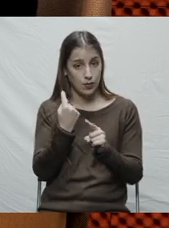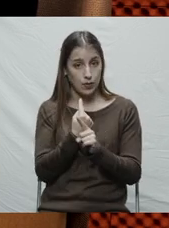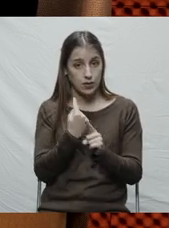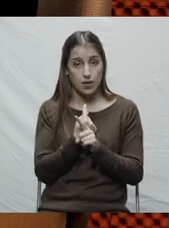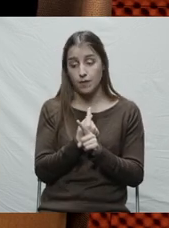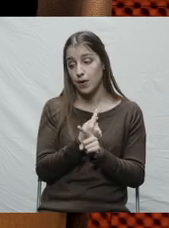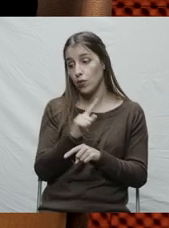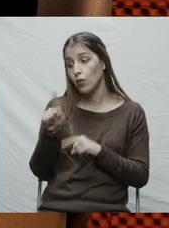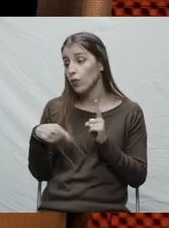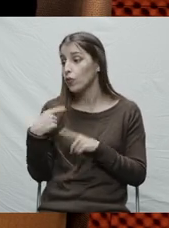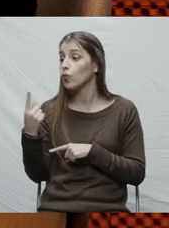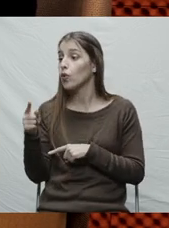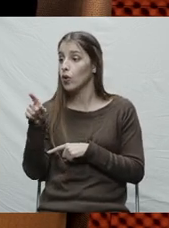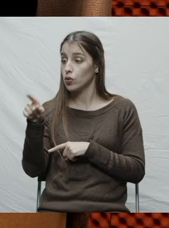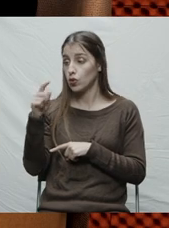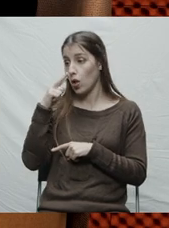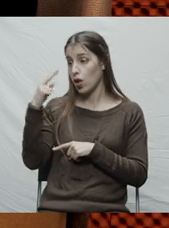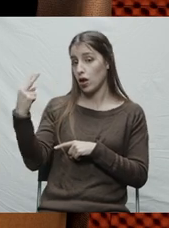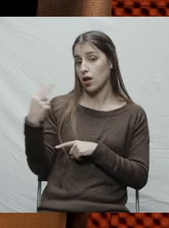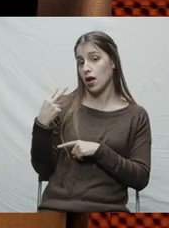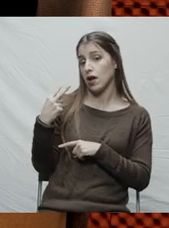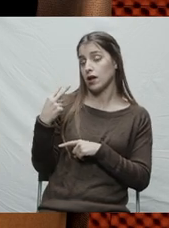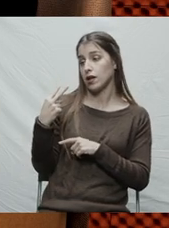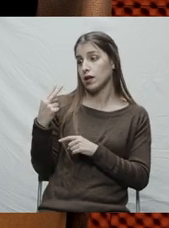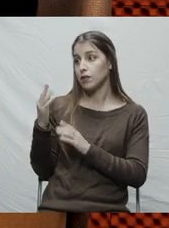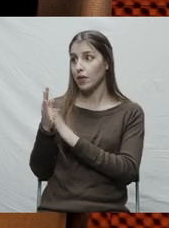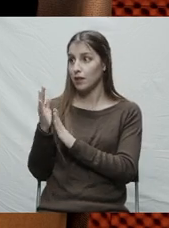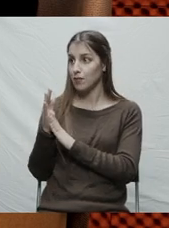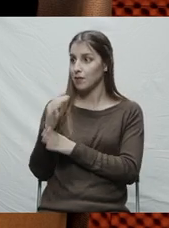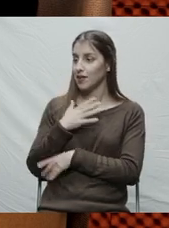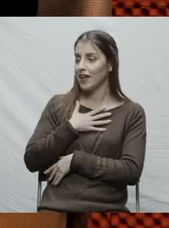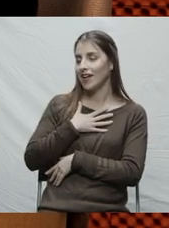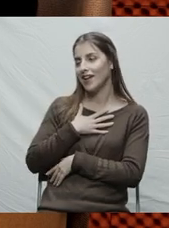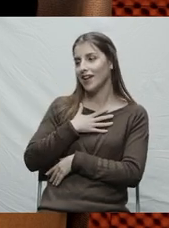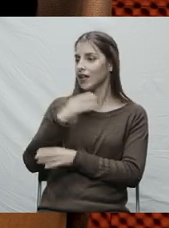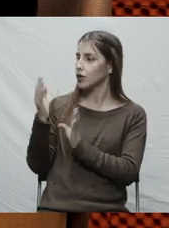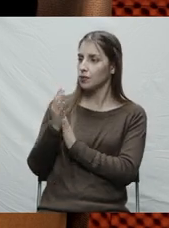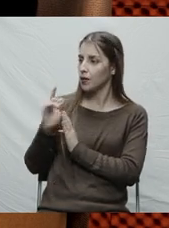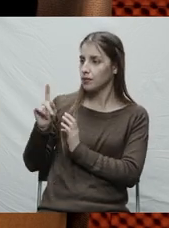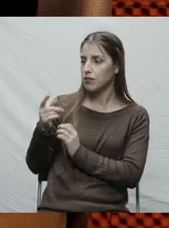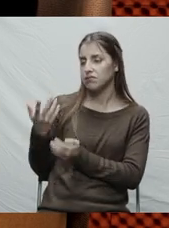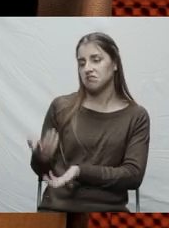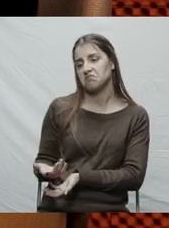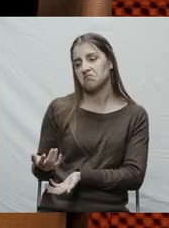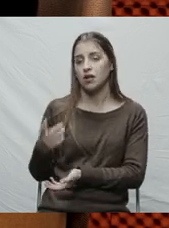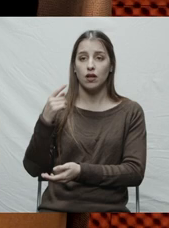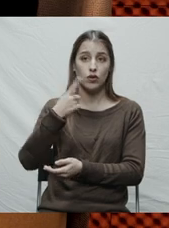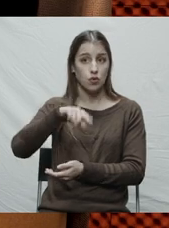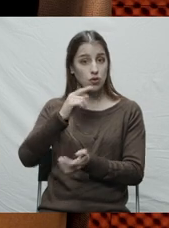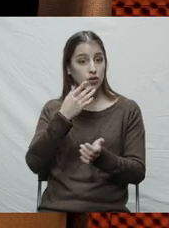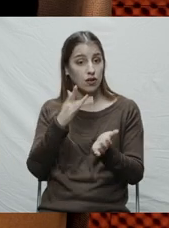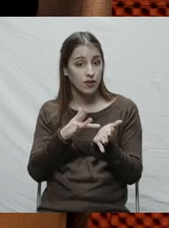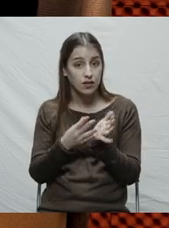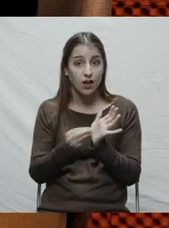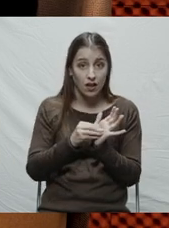profissão estamos sempre dependentes do olhar do outro, bate palmas, não bate palmas, aparecemos aqui ou não aparecemos aqui, vem nas listas